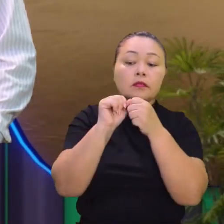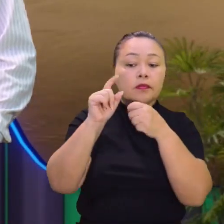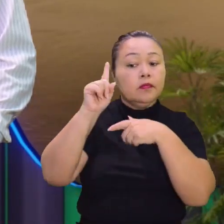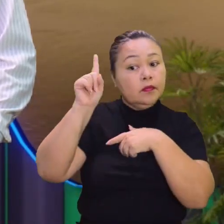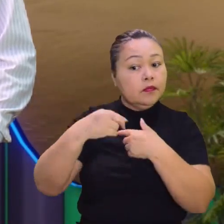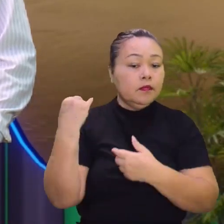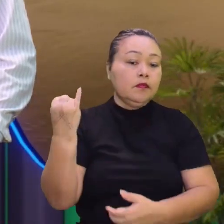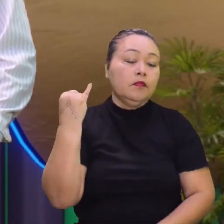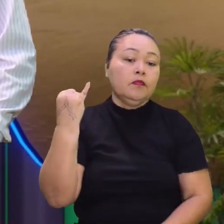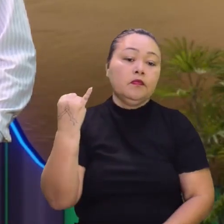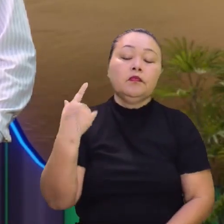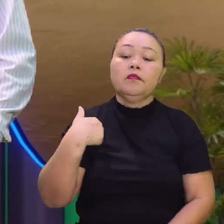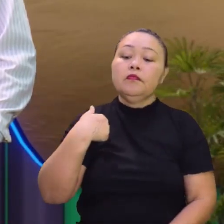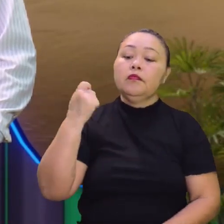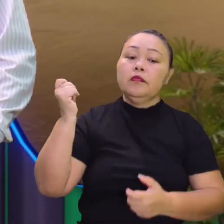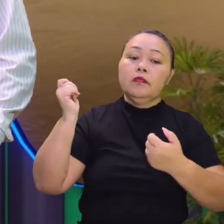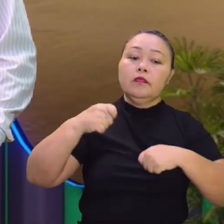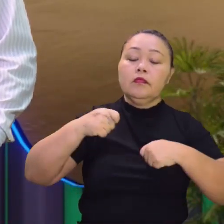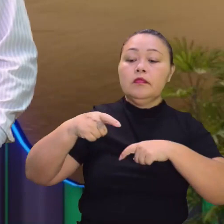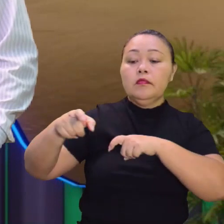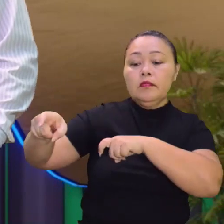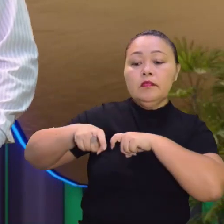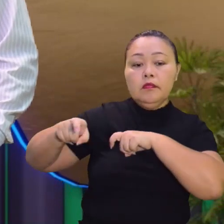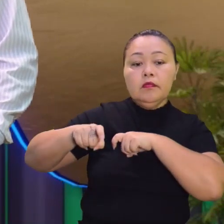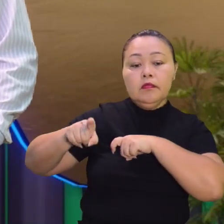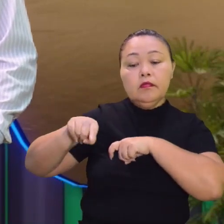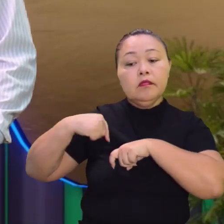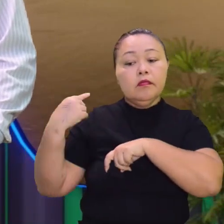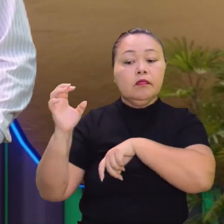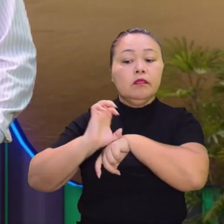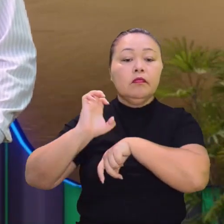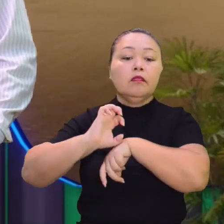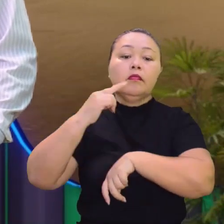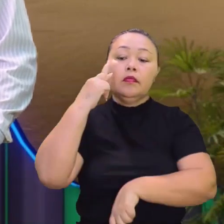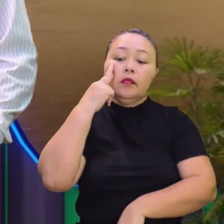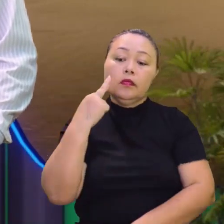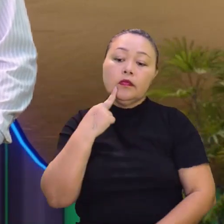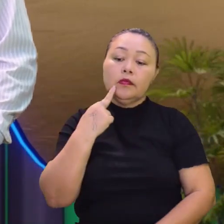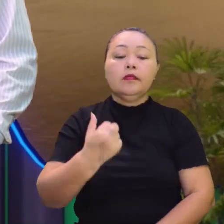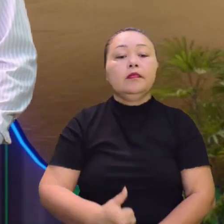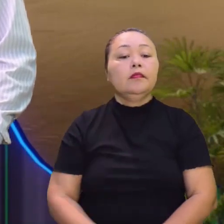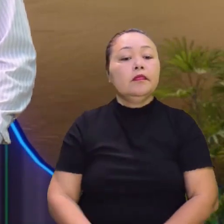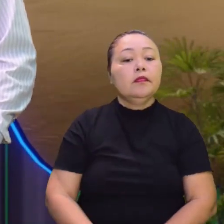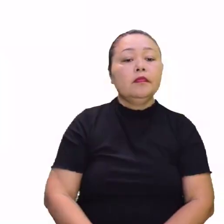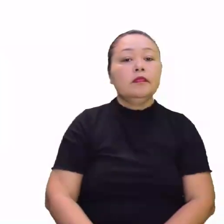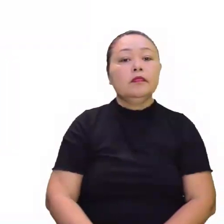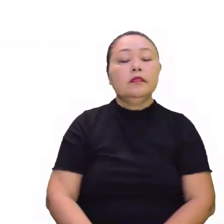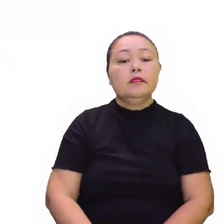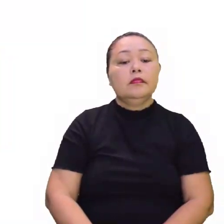sobre a questão do potencial agrícola do estado de Rondônia. Vamos lá.